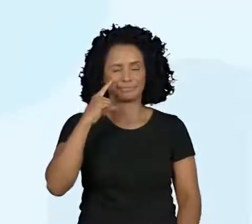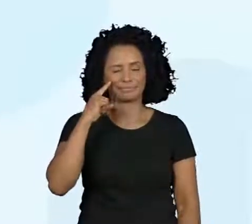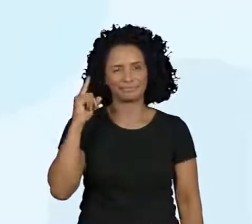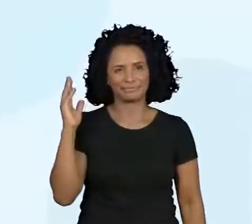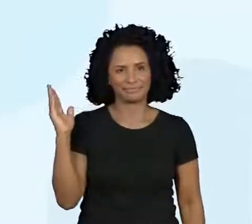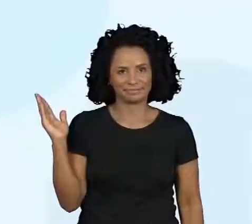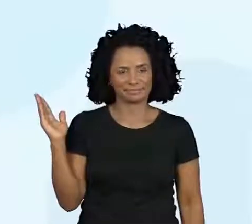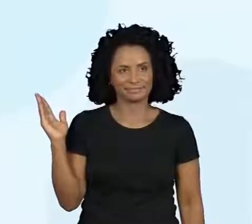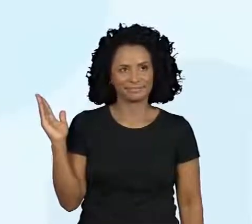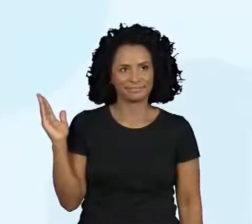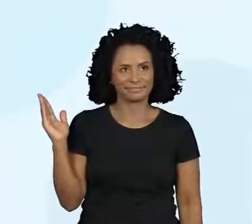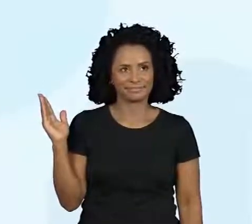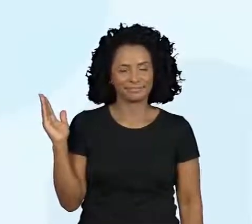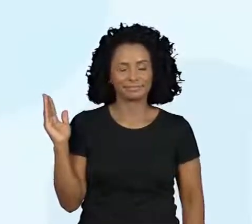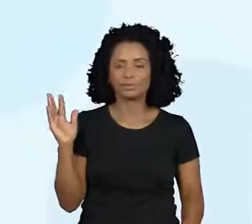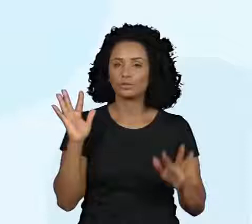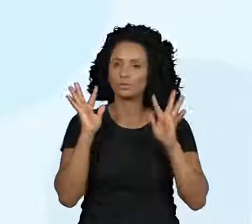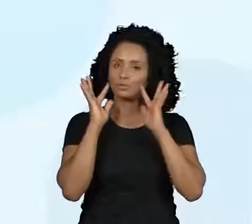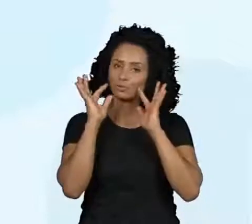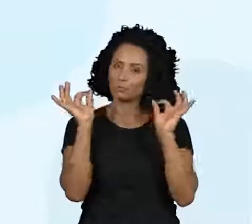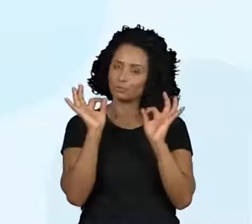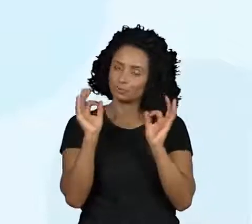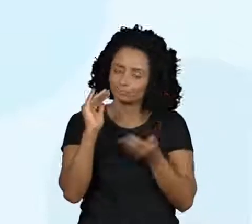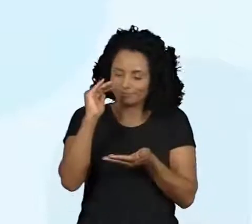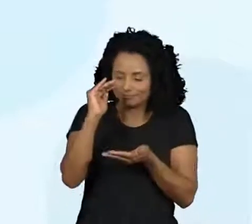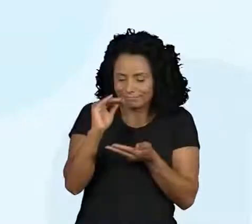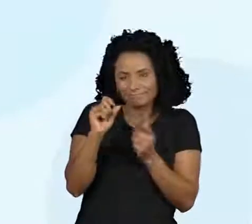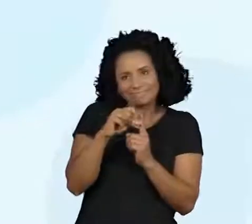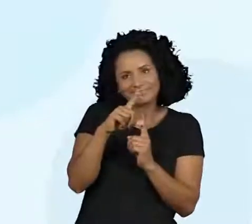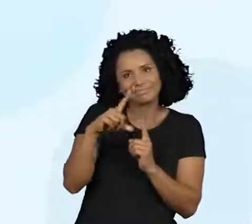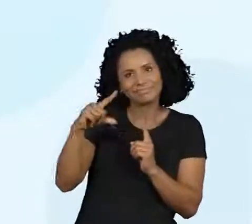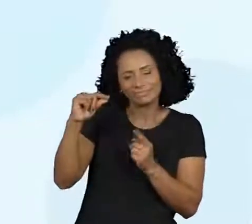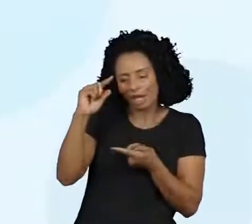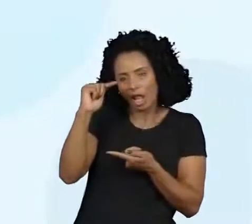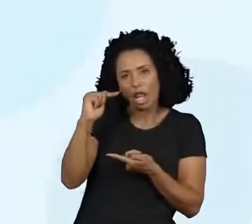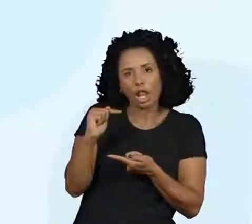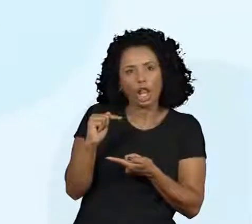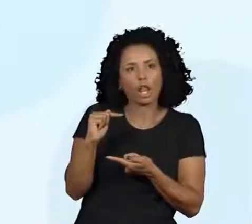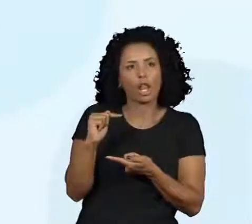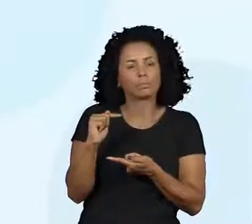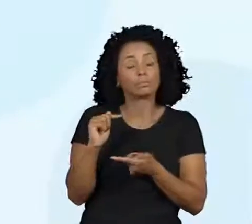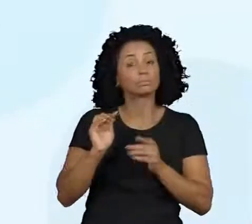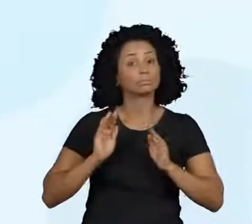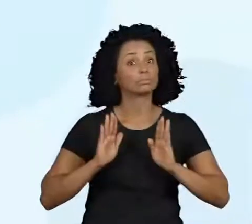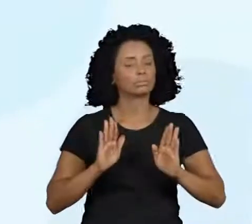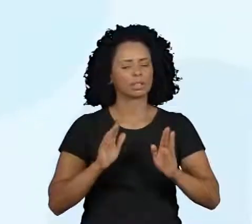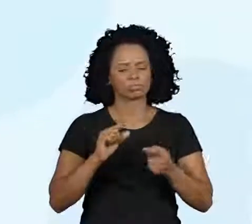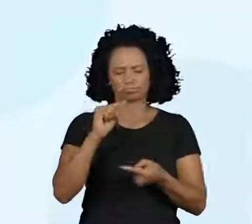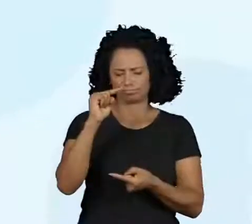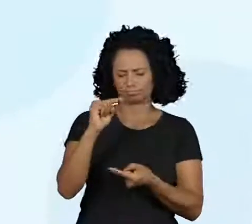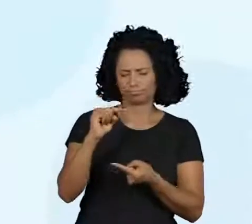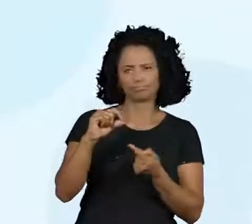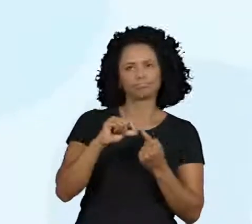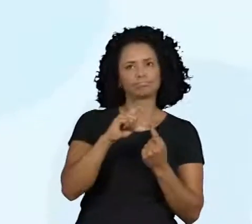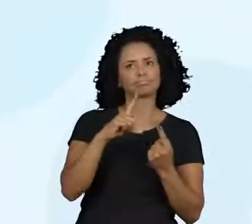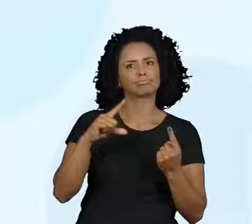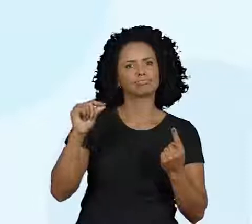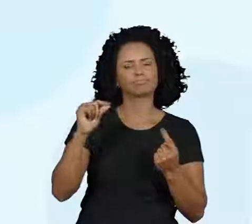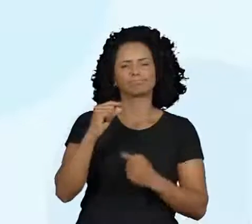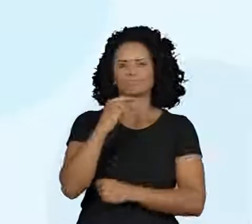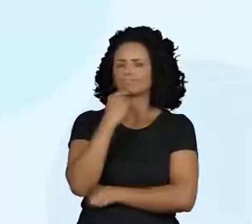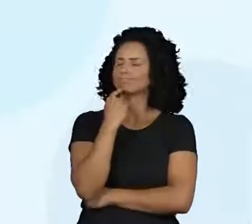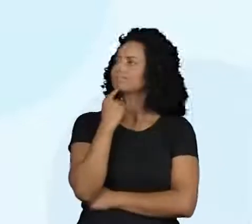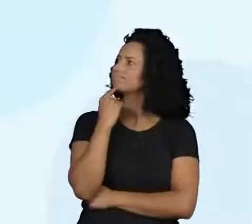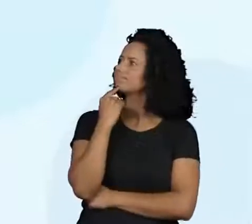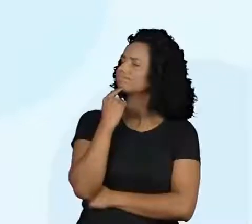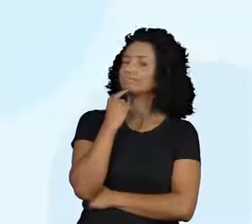uma plantinha bem bonitinha, essa plantinha aqui. Essa plantinha, ela serve de alimento para,